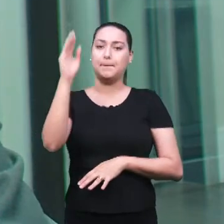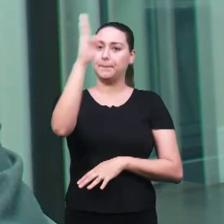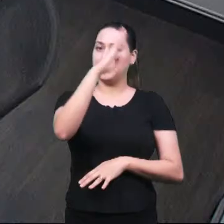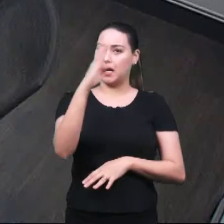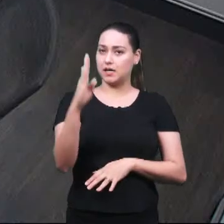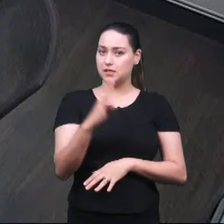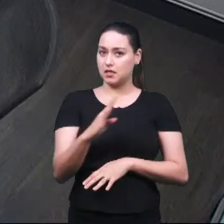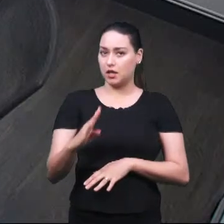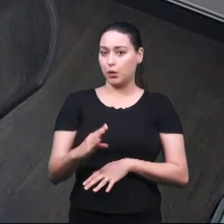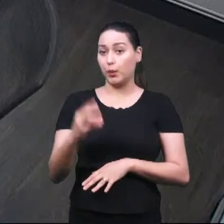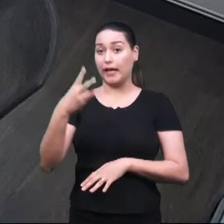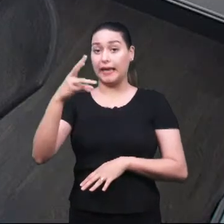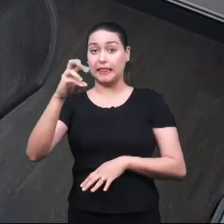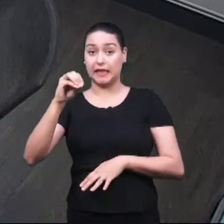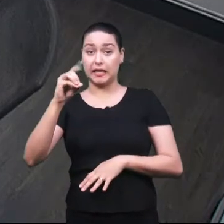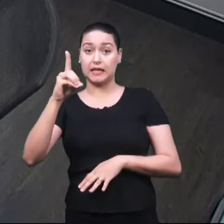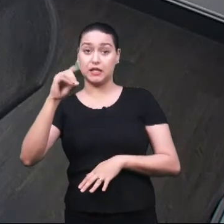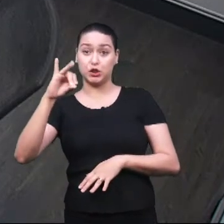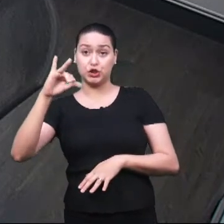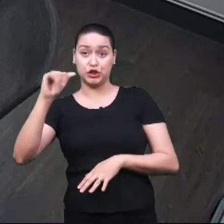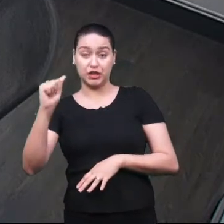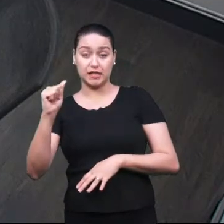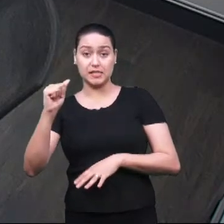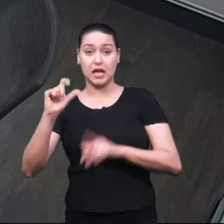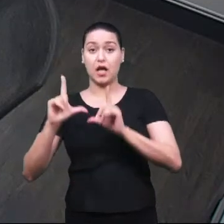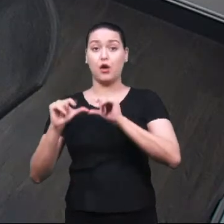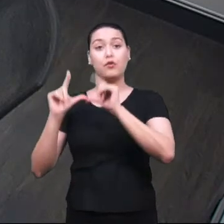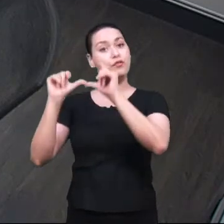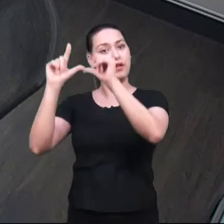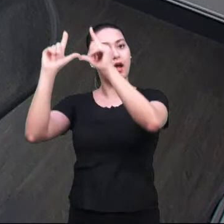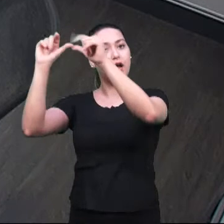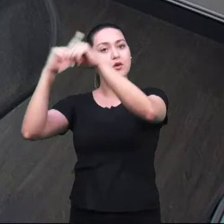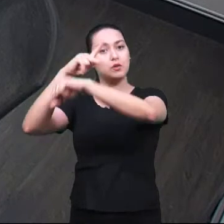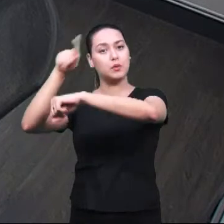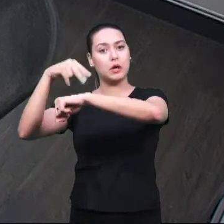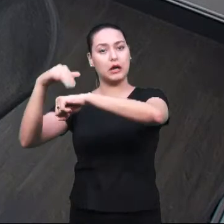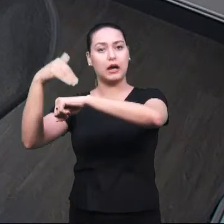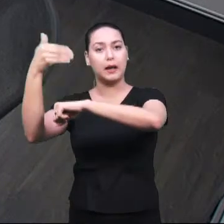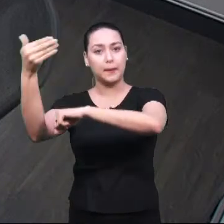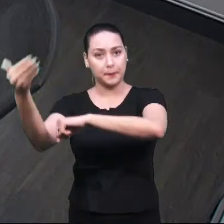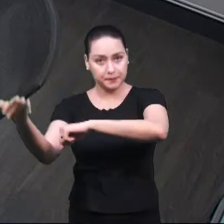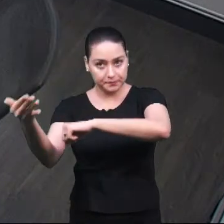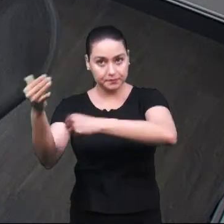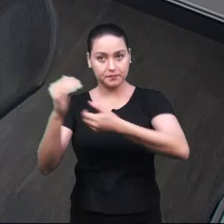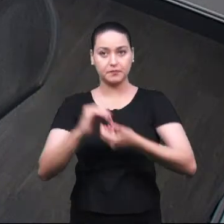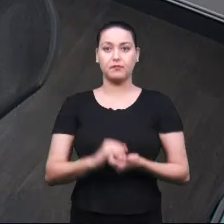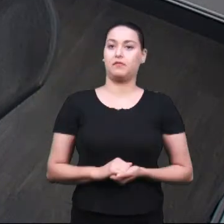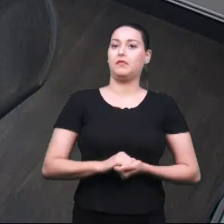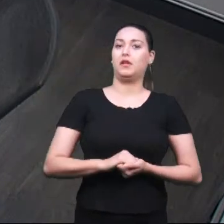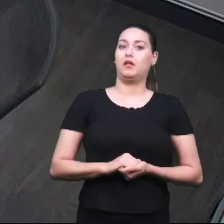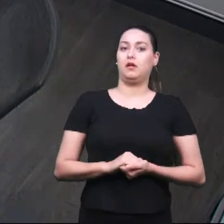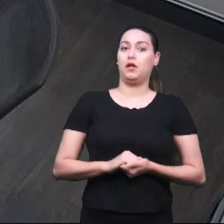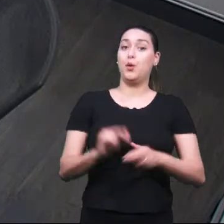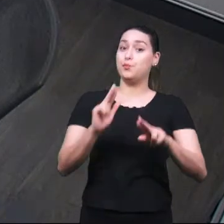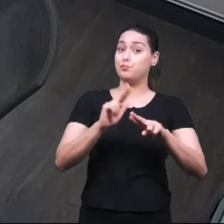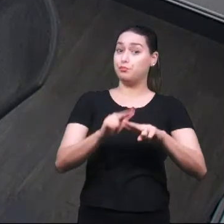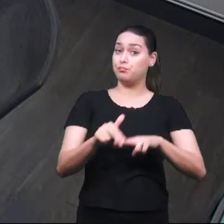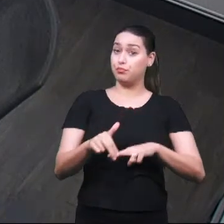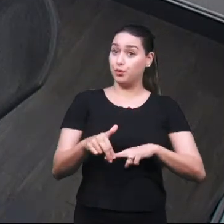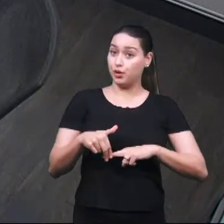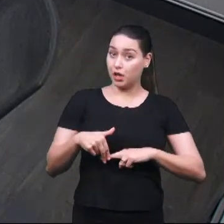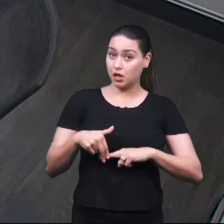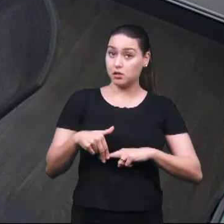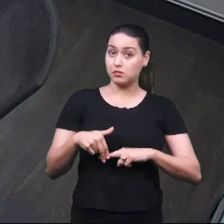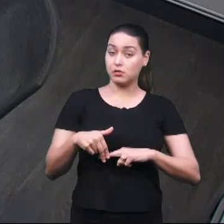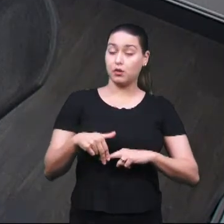E com isso, visto diante do Senhor, o presbitério, né, colocou o pastor à